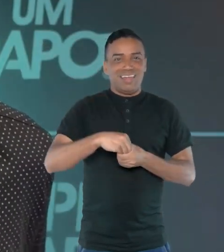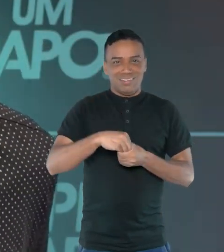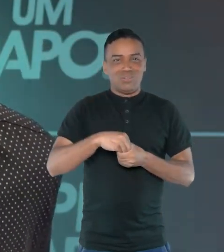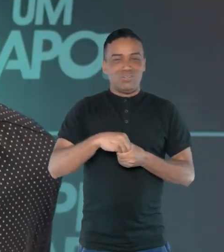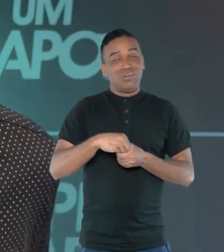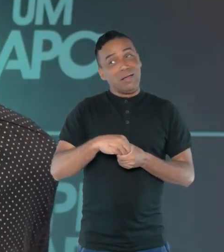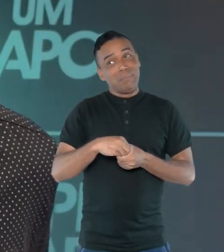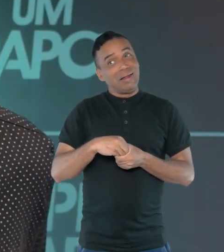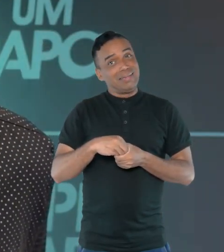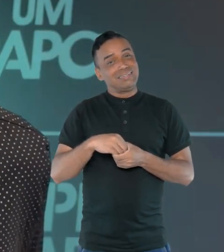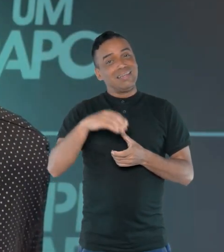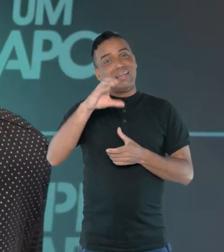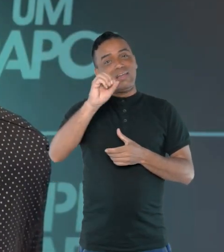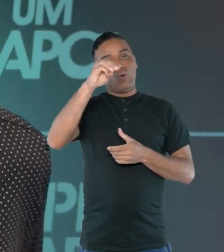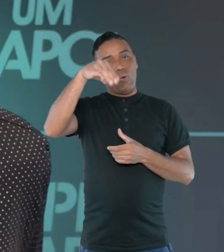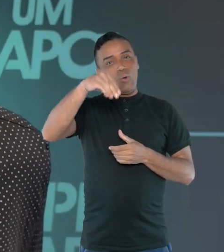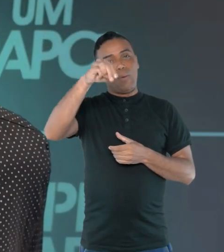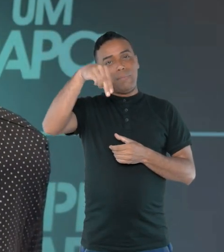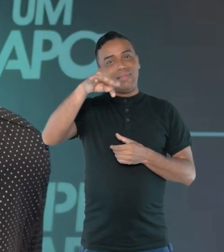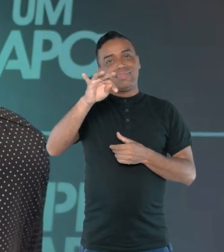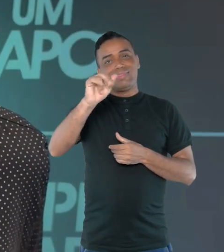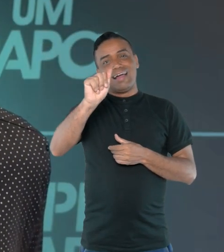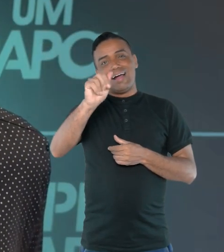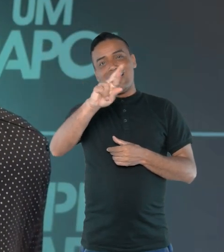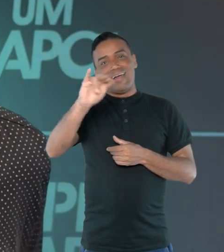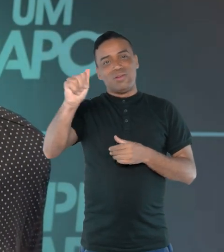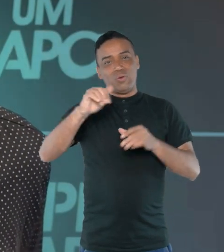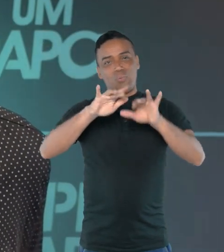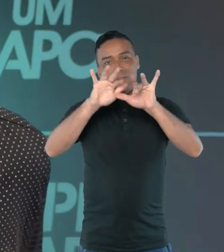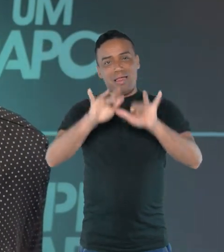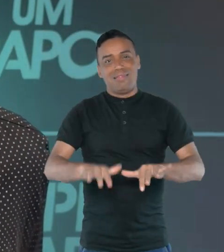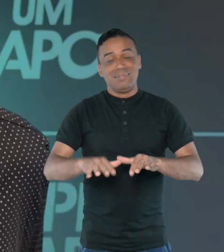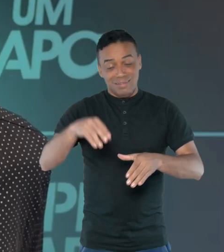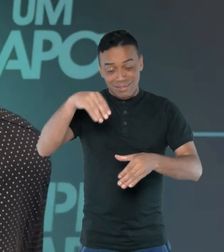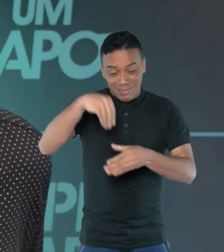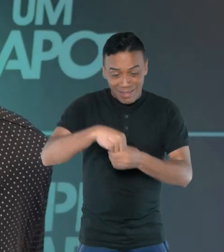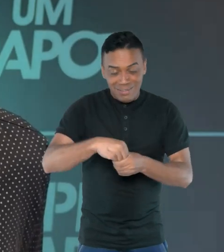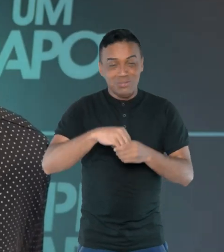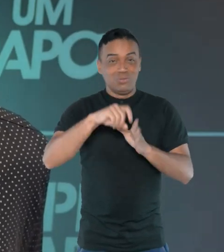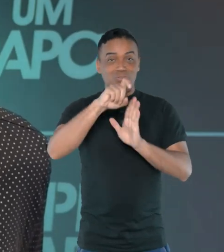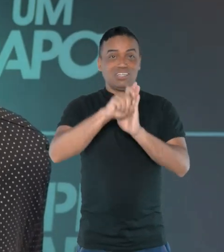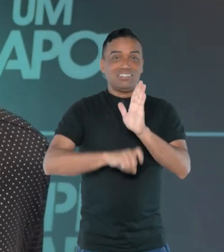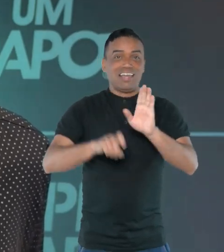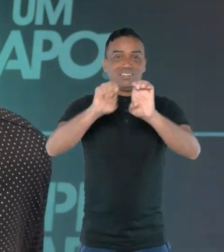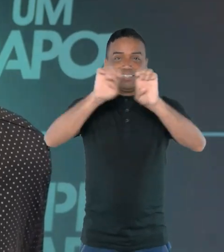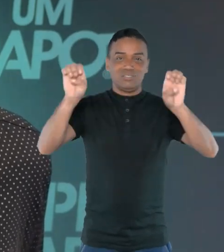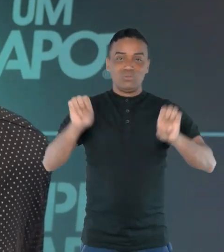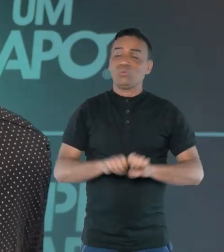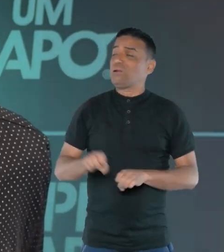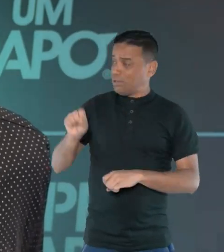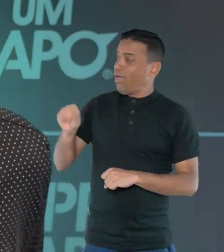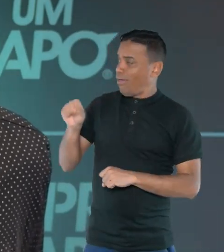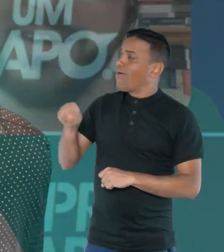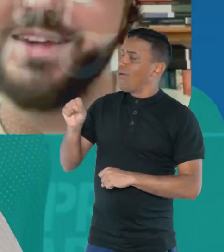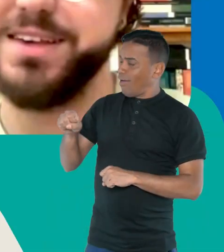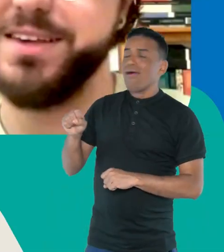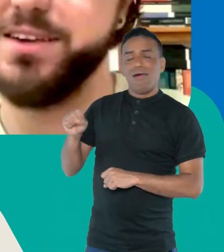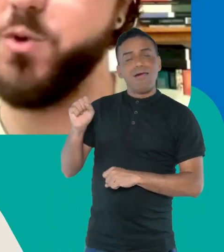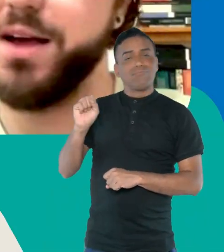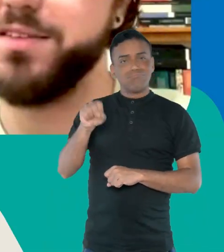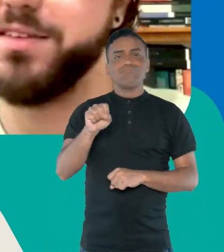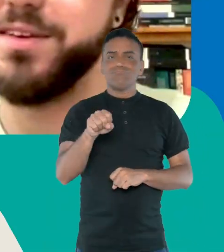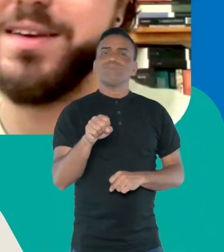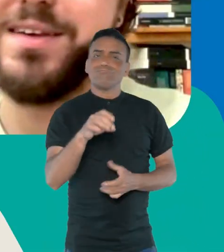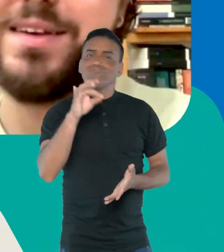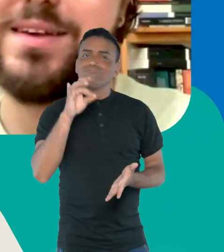um comentário dentro da própria criação. Acho que você, Exatamente, né? é exato. É. É quase,